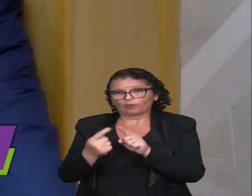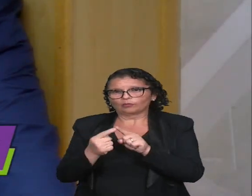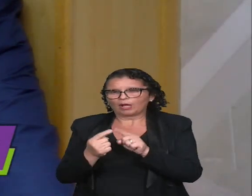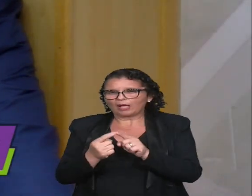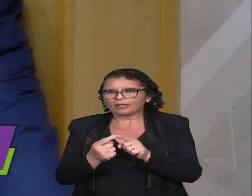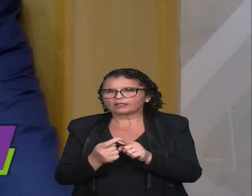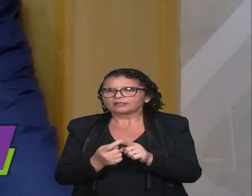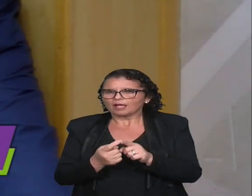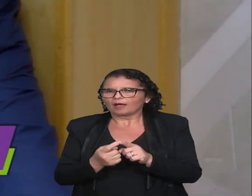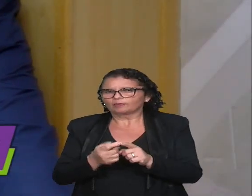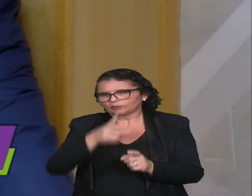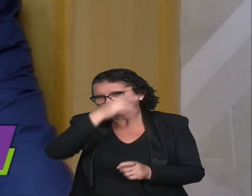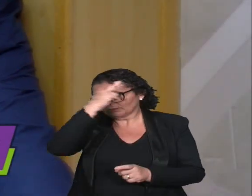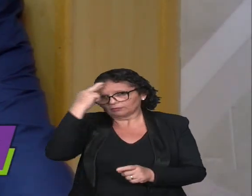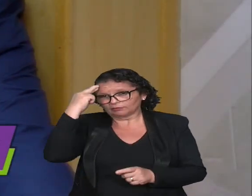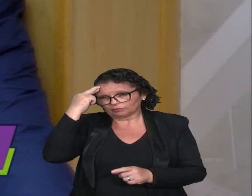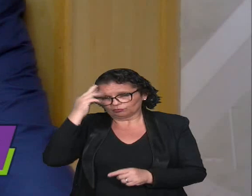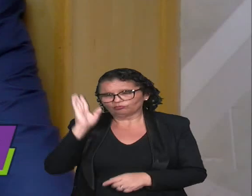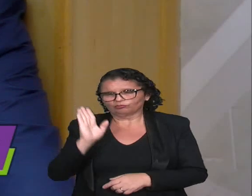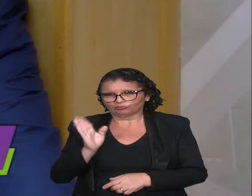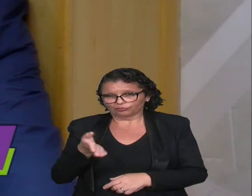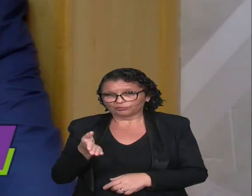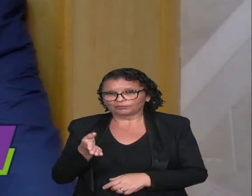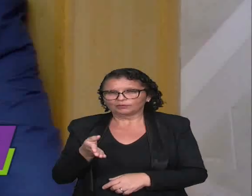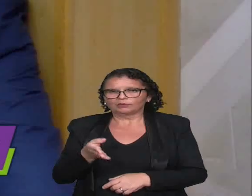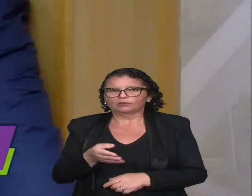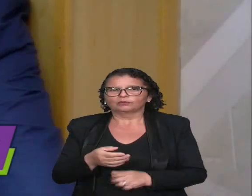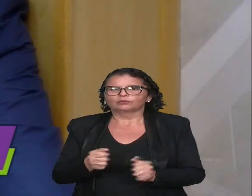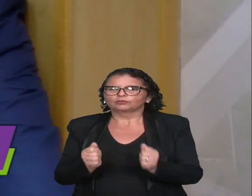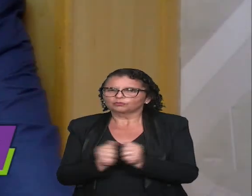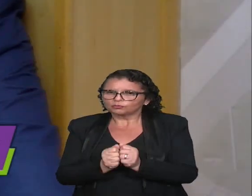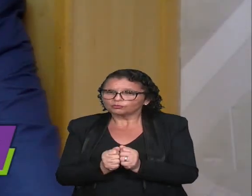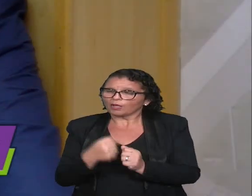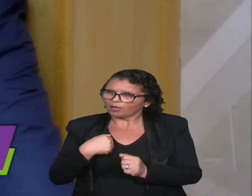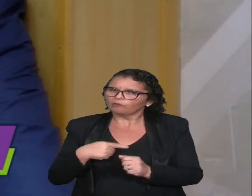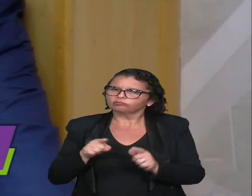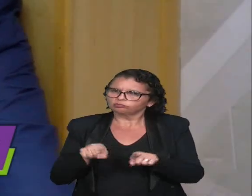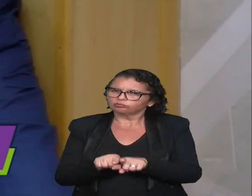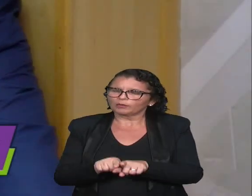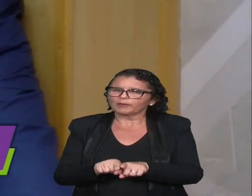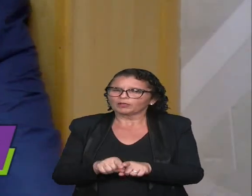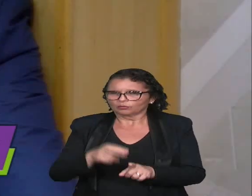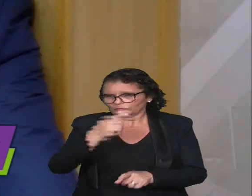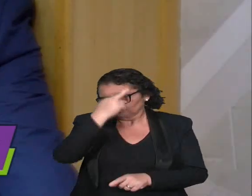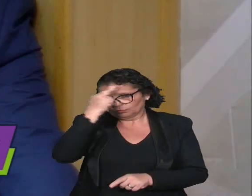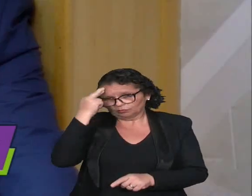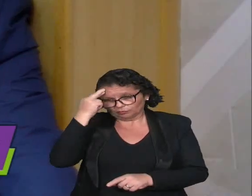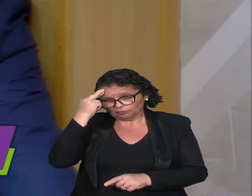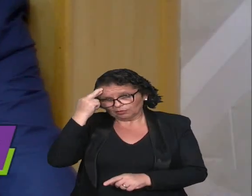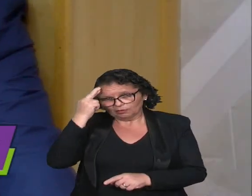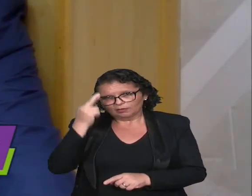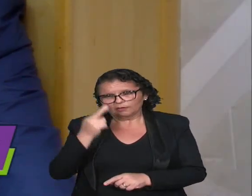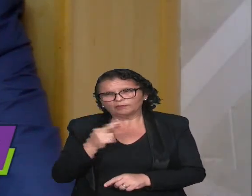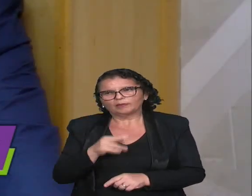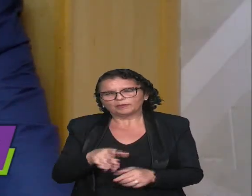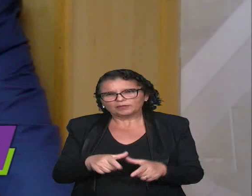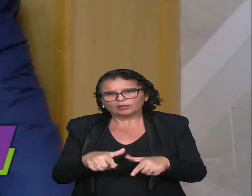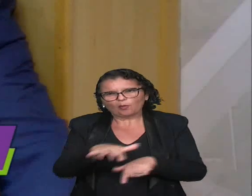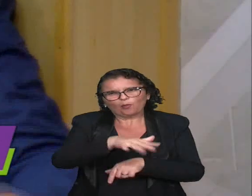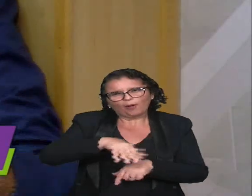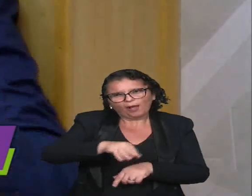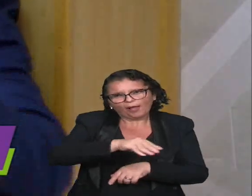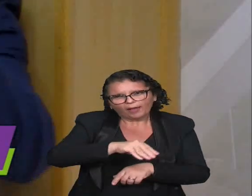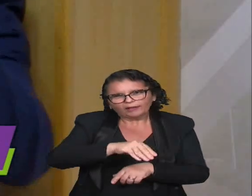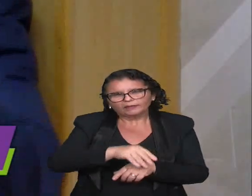Municipal eu estive junto com o prefeito aqui em uma área que o a prefeitura precisa ceder mas